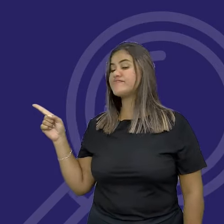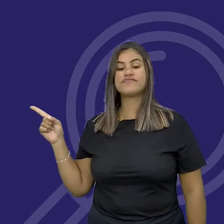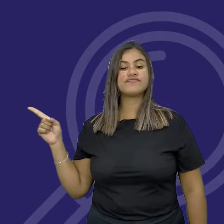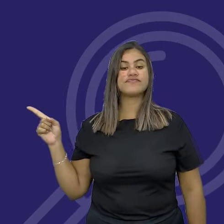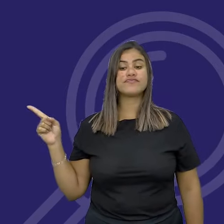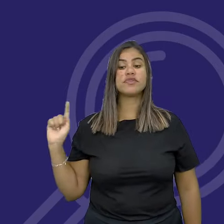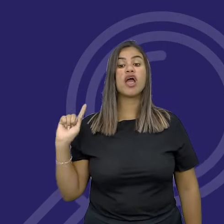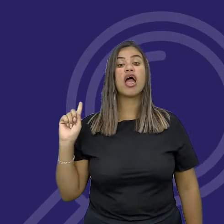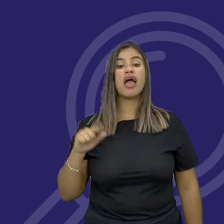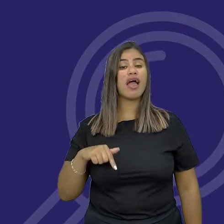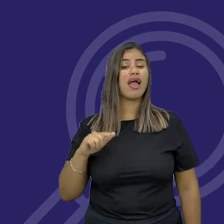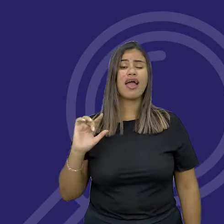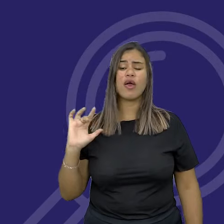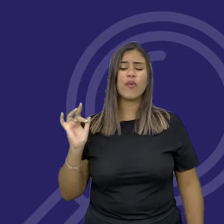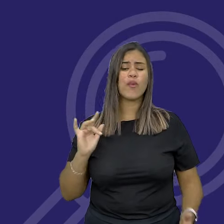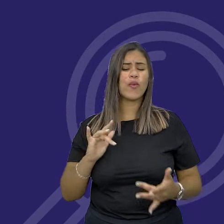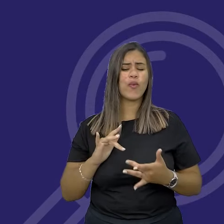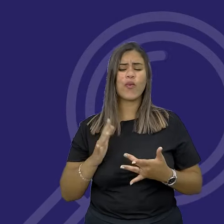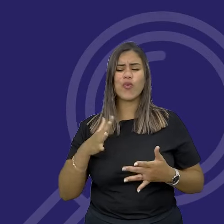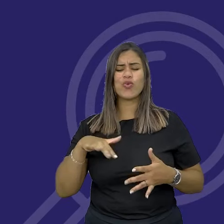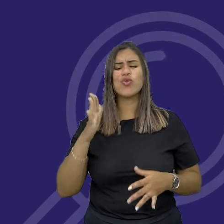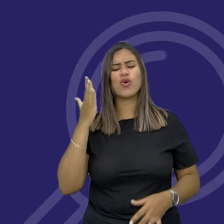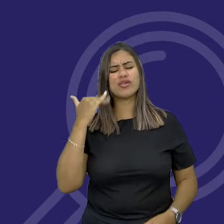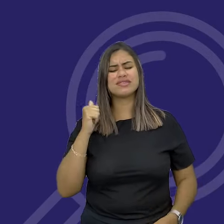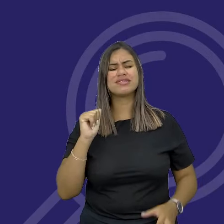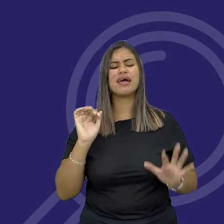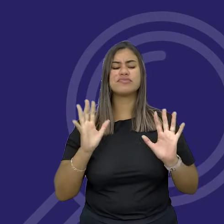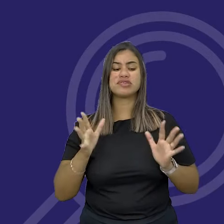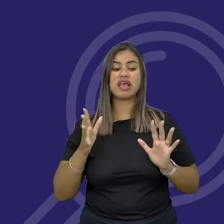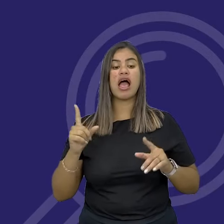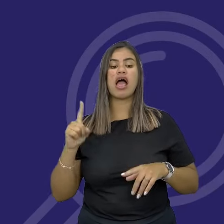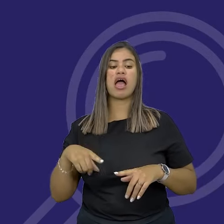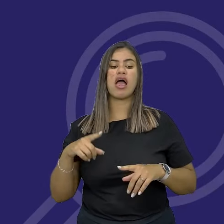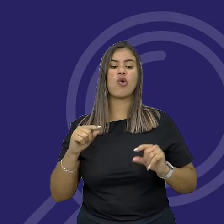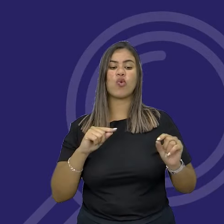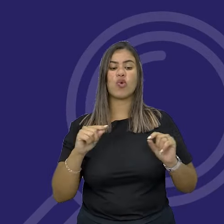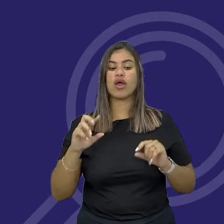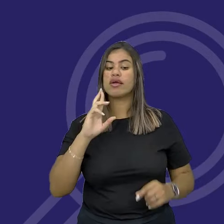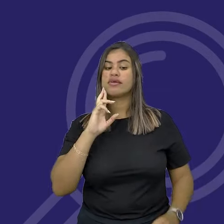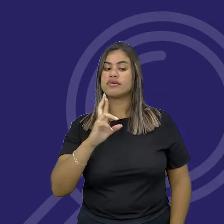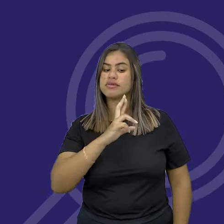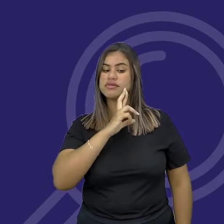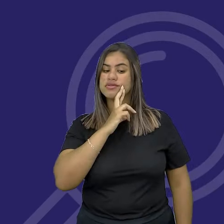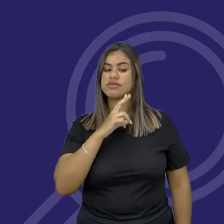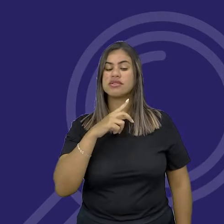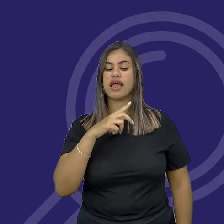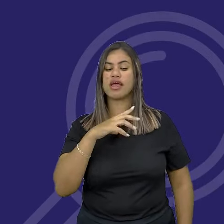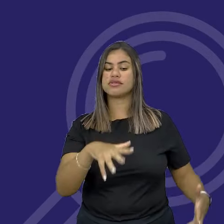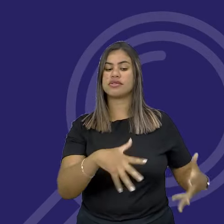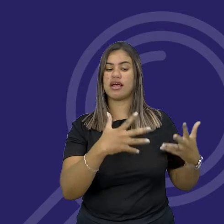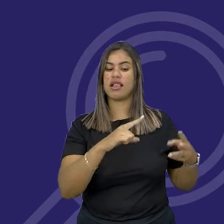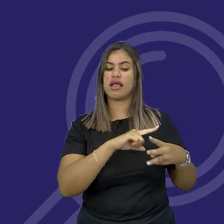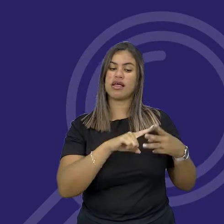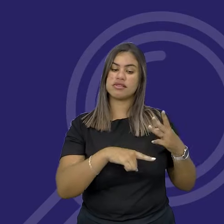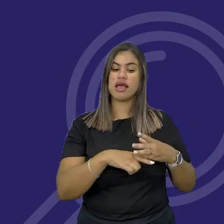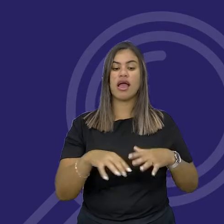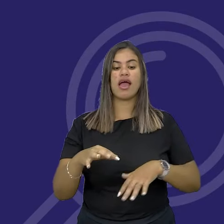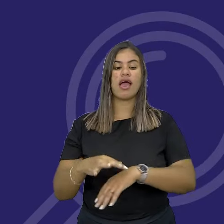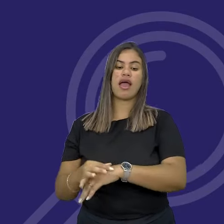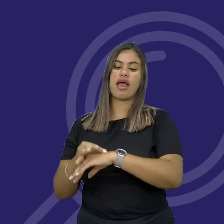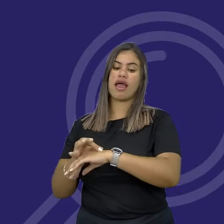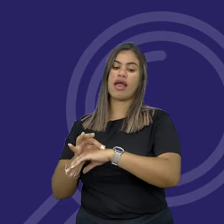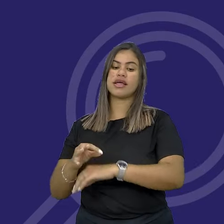aquele clássico do princípio multiplicativo da contagem, que um restaurante tem 3 tipos de salada, com 3 tipos de carne e